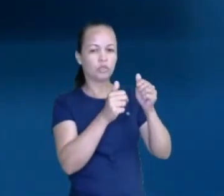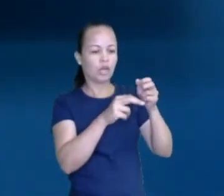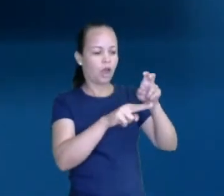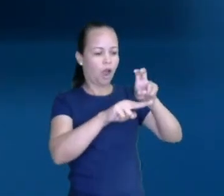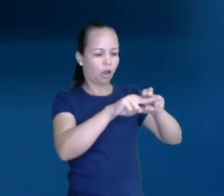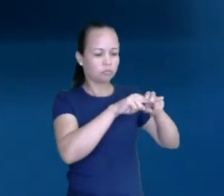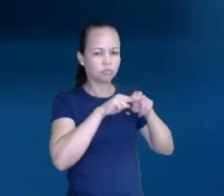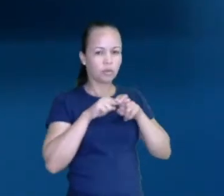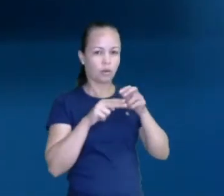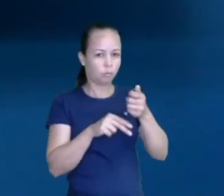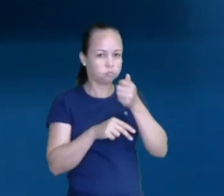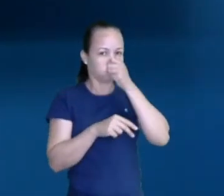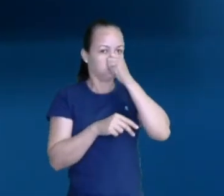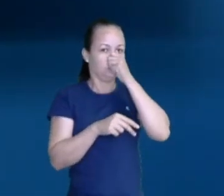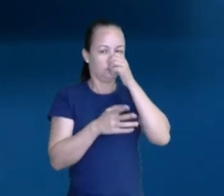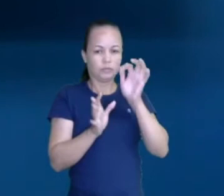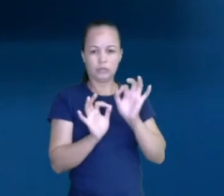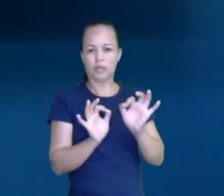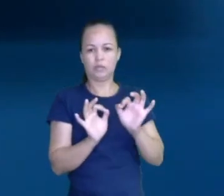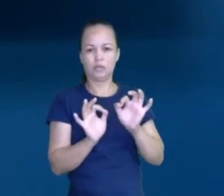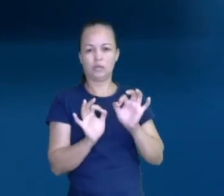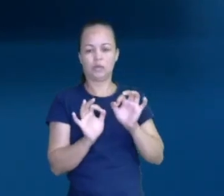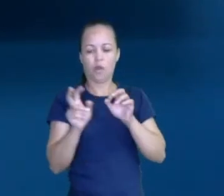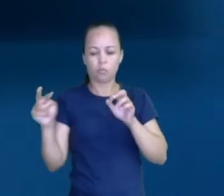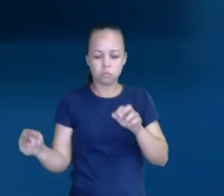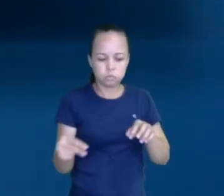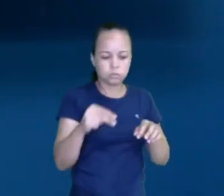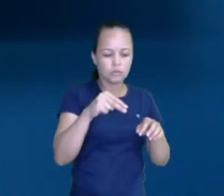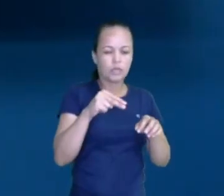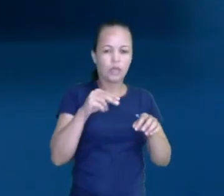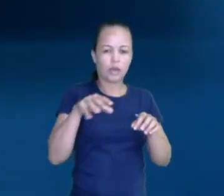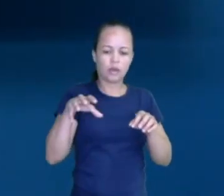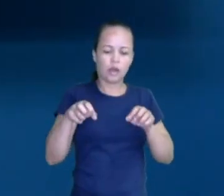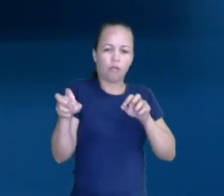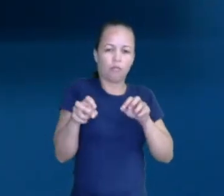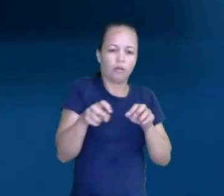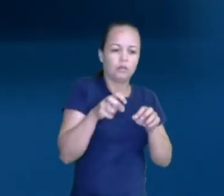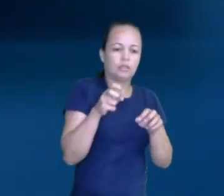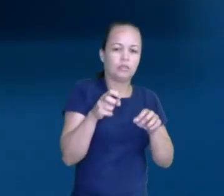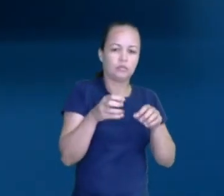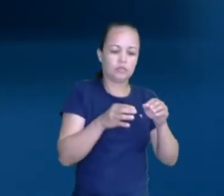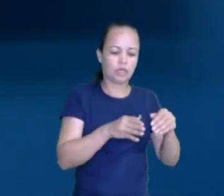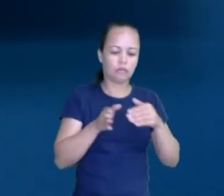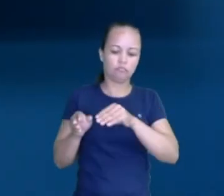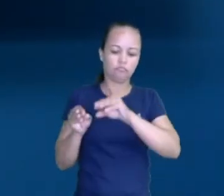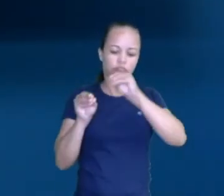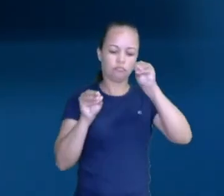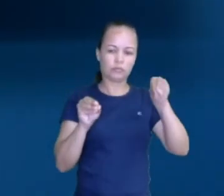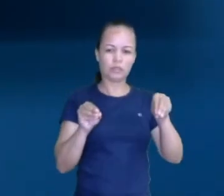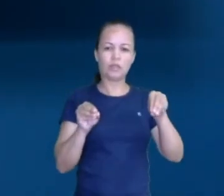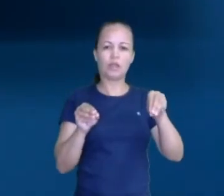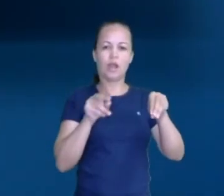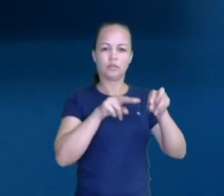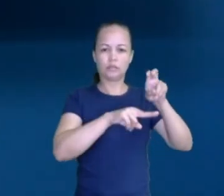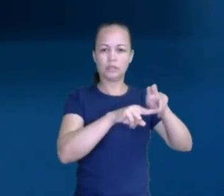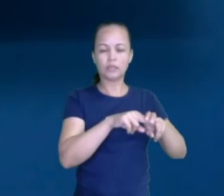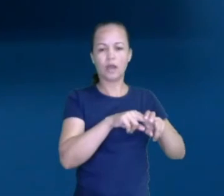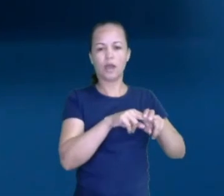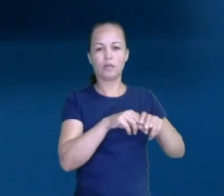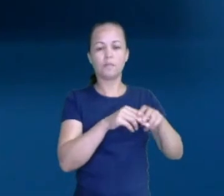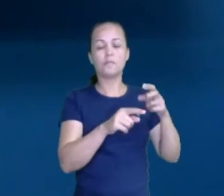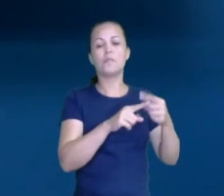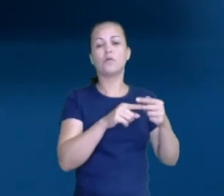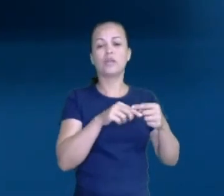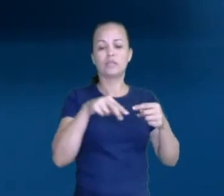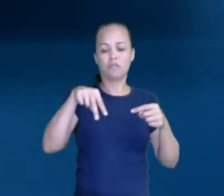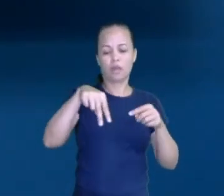cidadão? É dar o meu lugar para aquele idoso. Por quê? Se ele fica em pé no ônibus, o ônibus balança e ele acaba caindo,